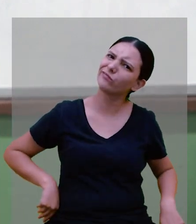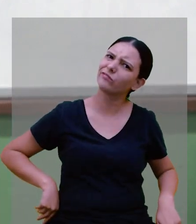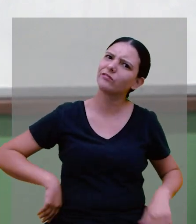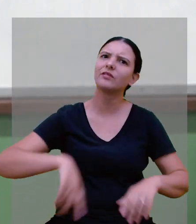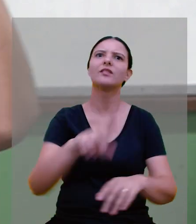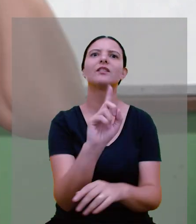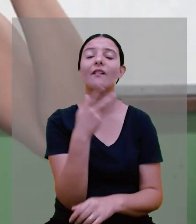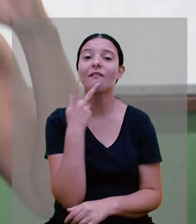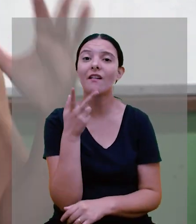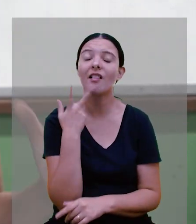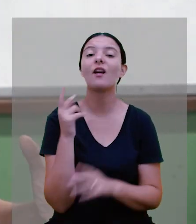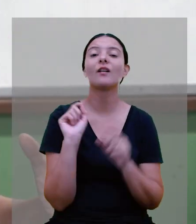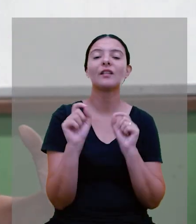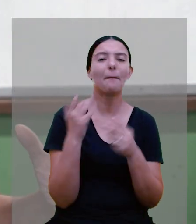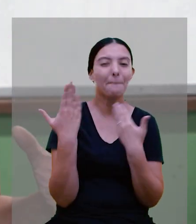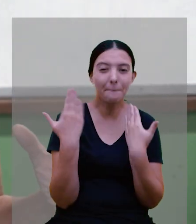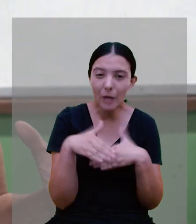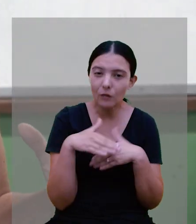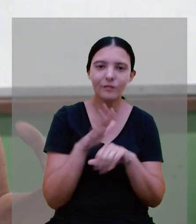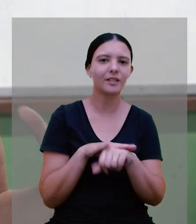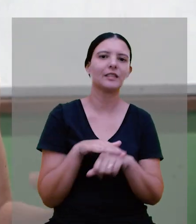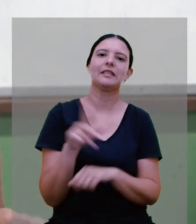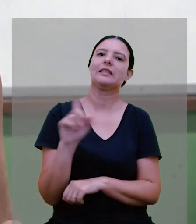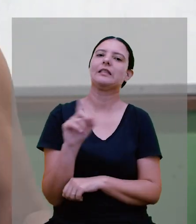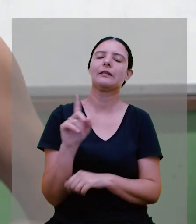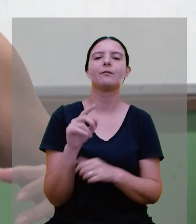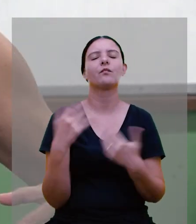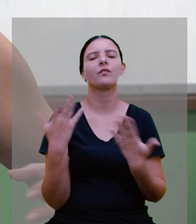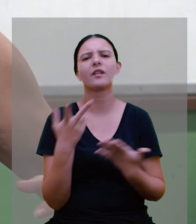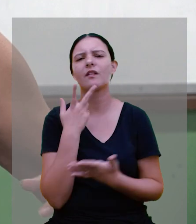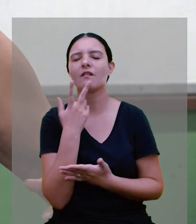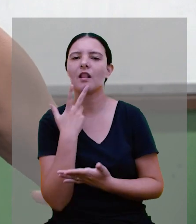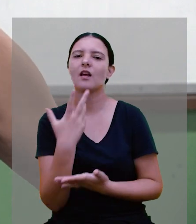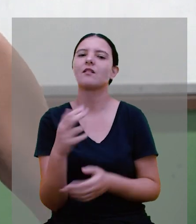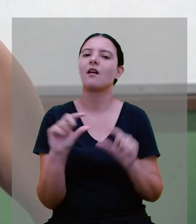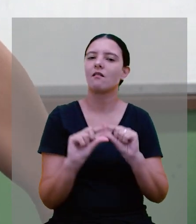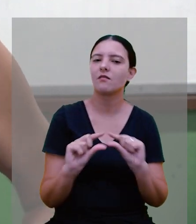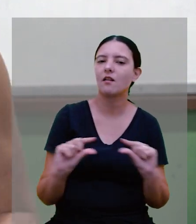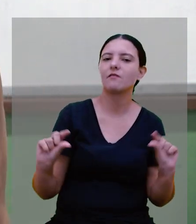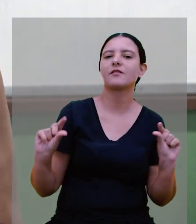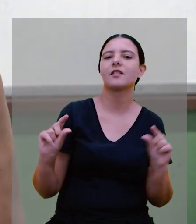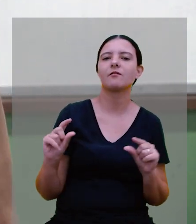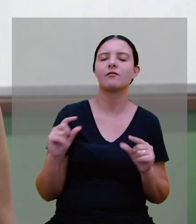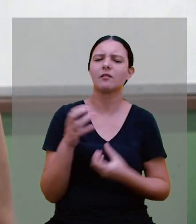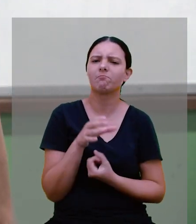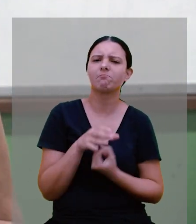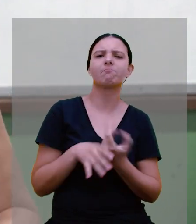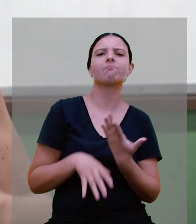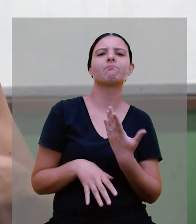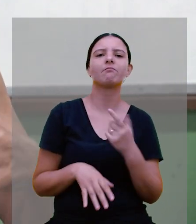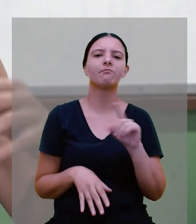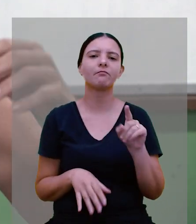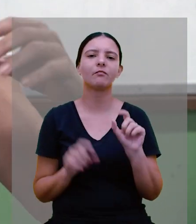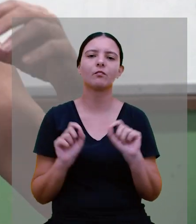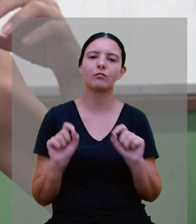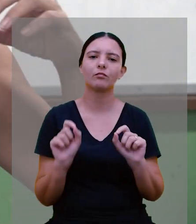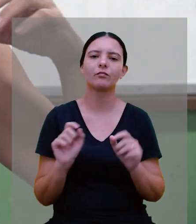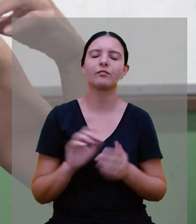falar, nós não estamos fazendo prova. Nós vamos falar o que essa frase produz em você. Se